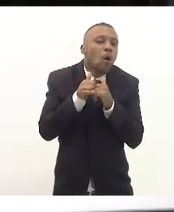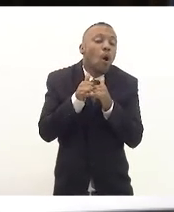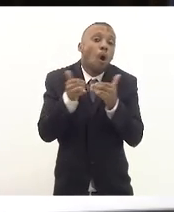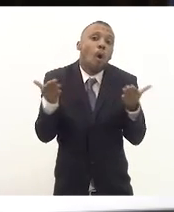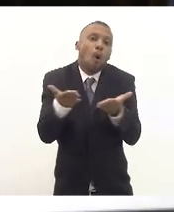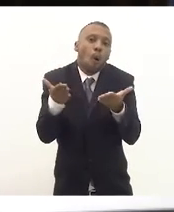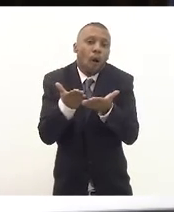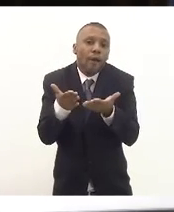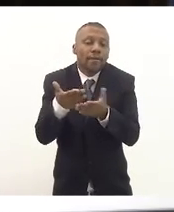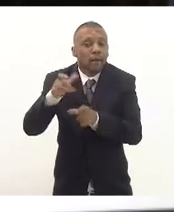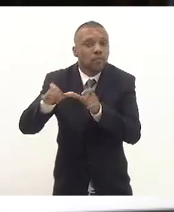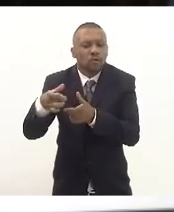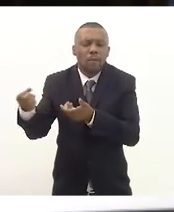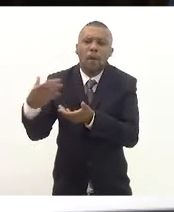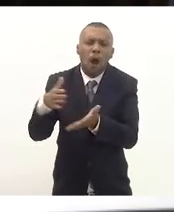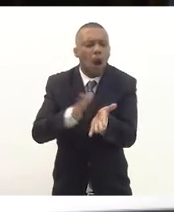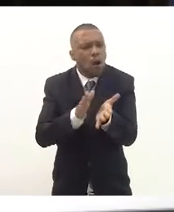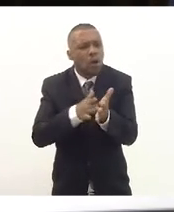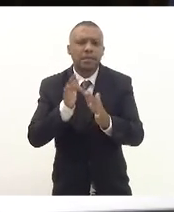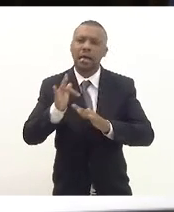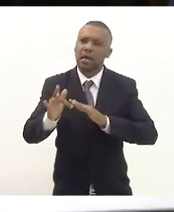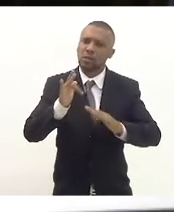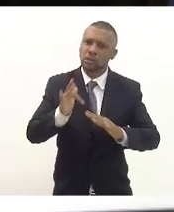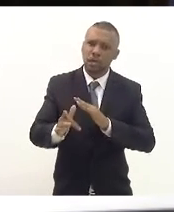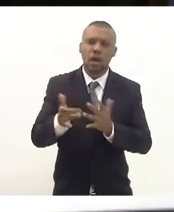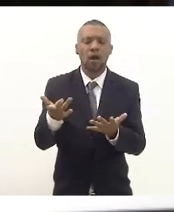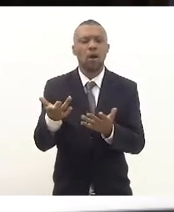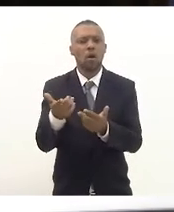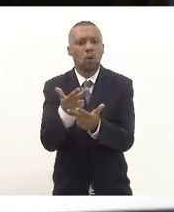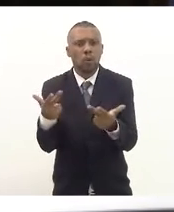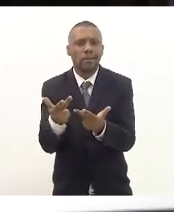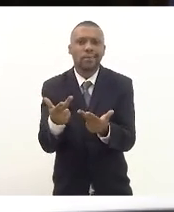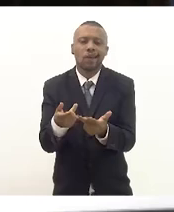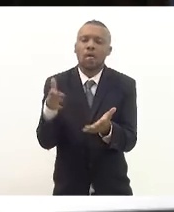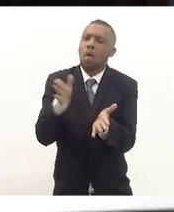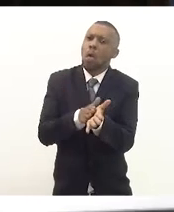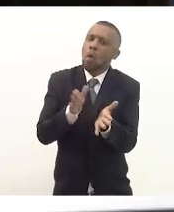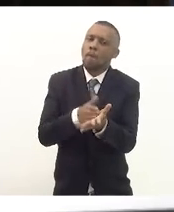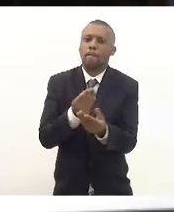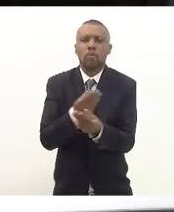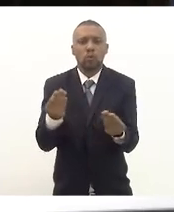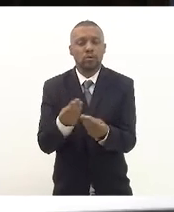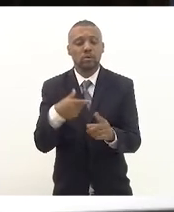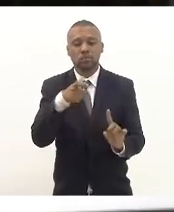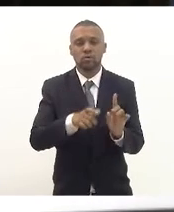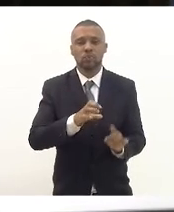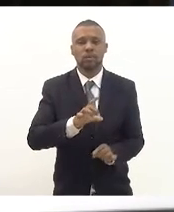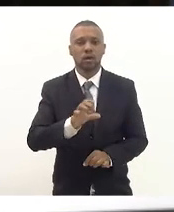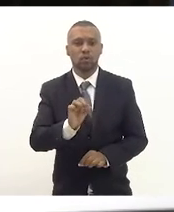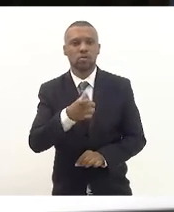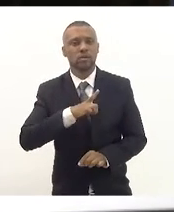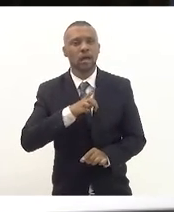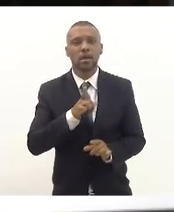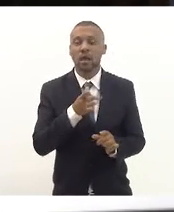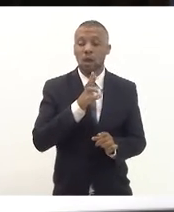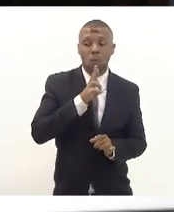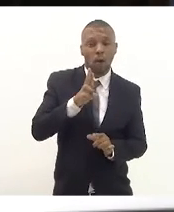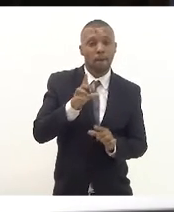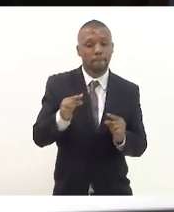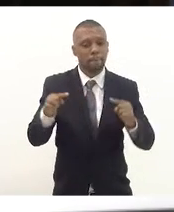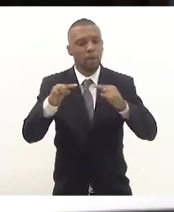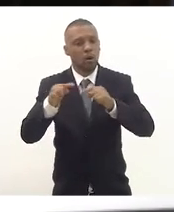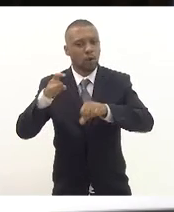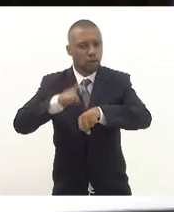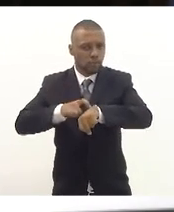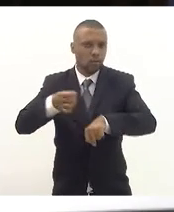pessoas te cobram na rede social muito e o Celso tem correspondido com esse